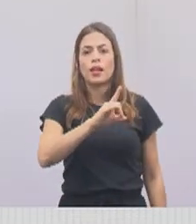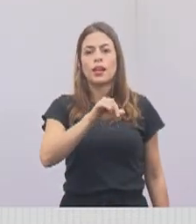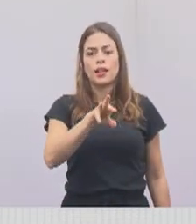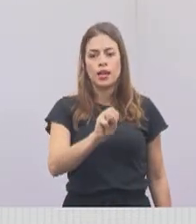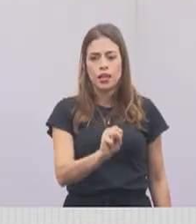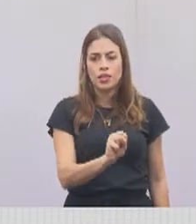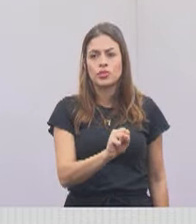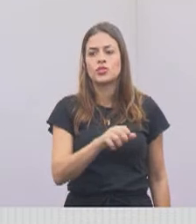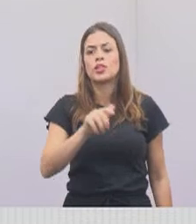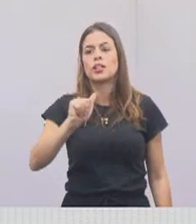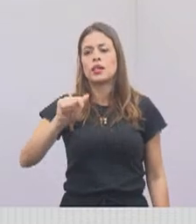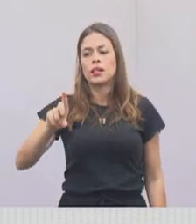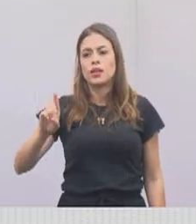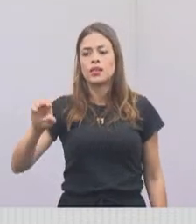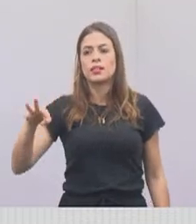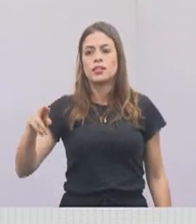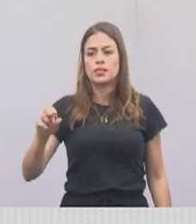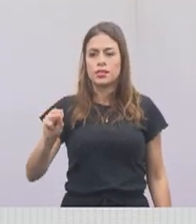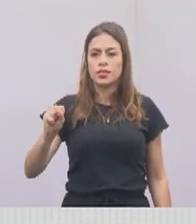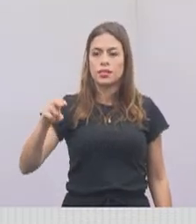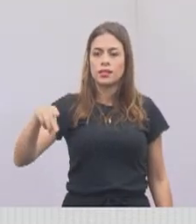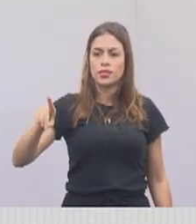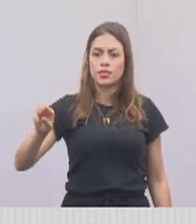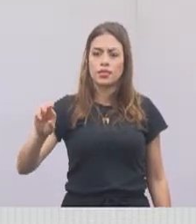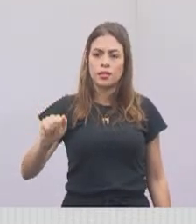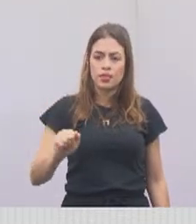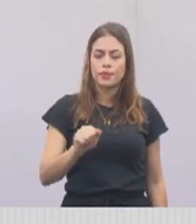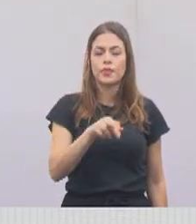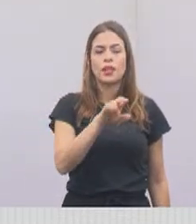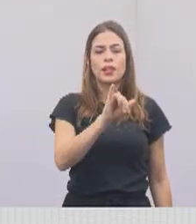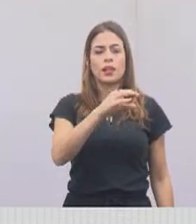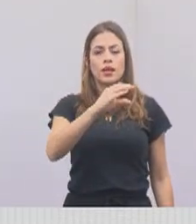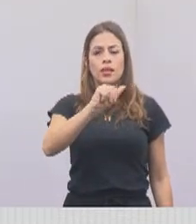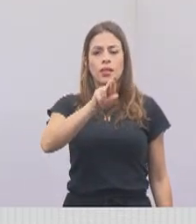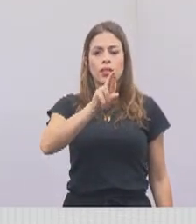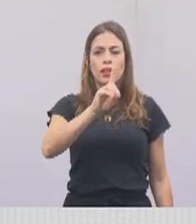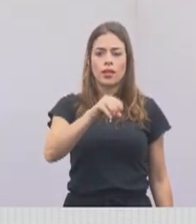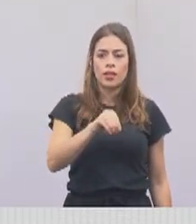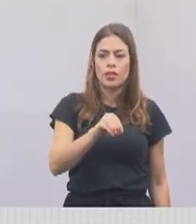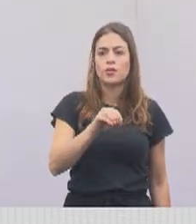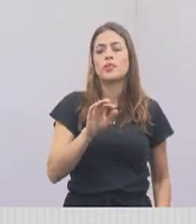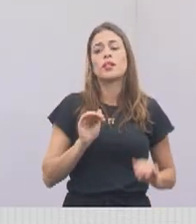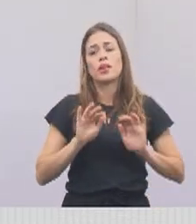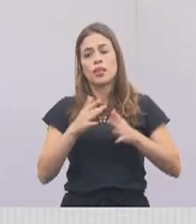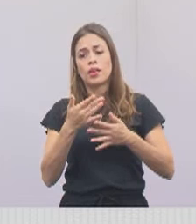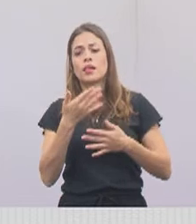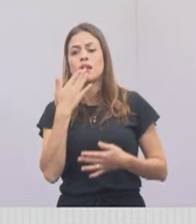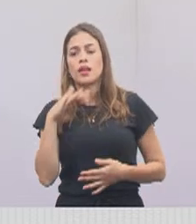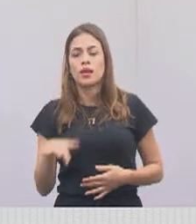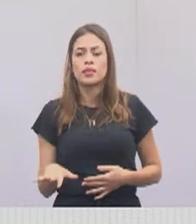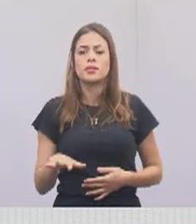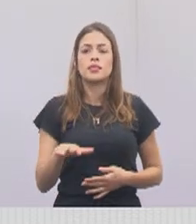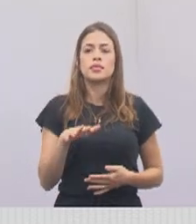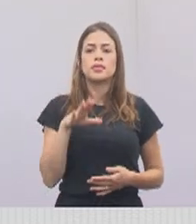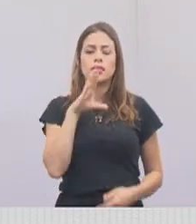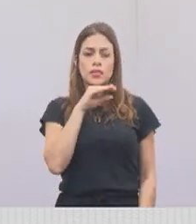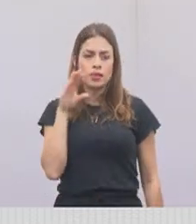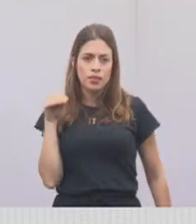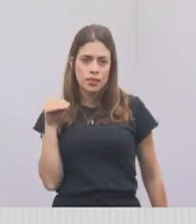ajudam essa instituição, que atende crianças, adolescentes, adultos e idosos. Destinei